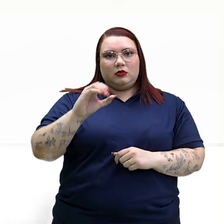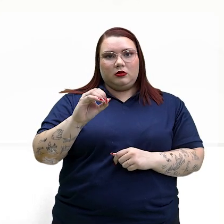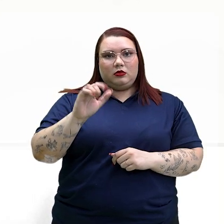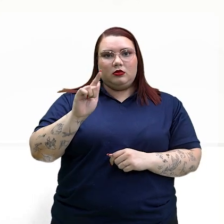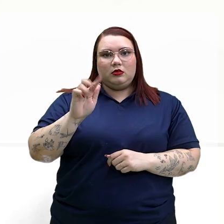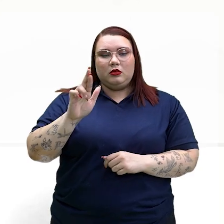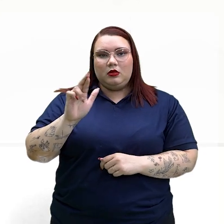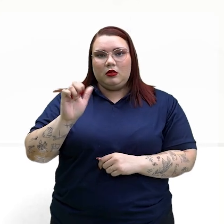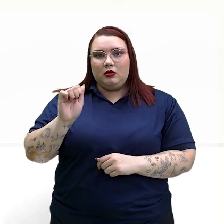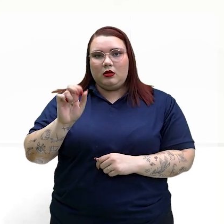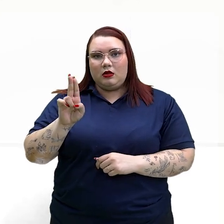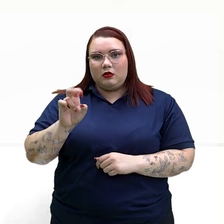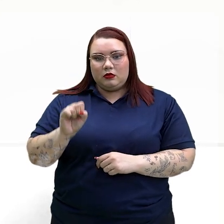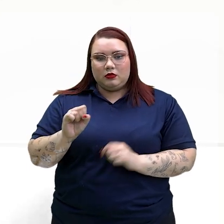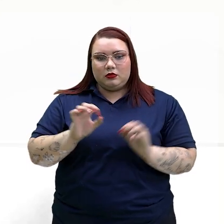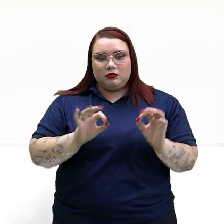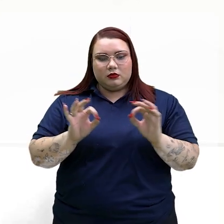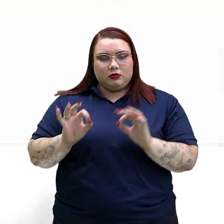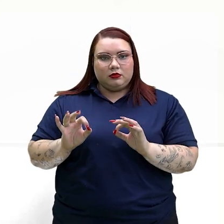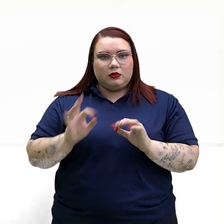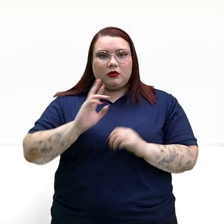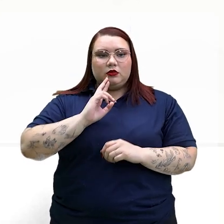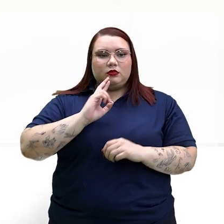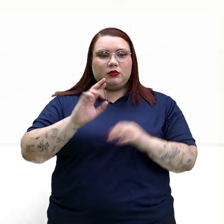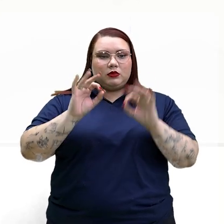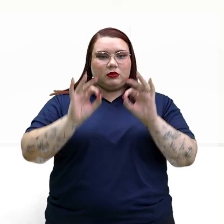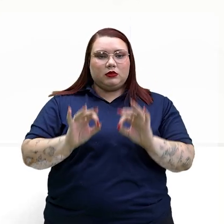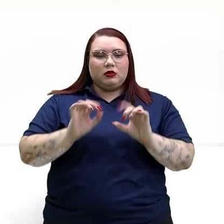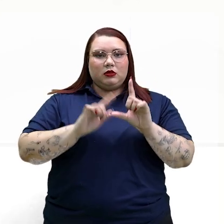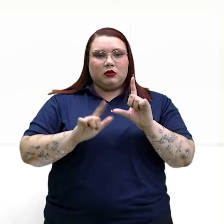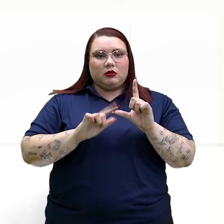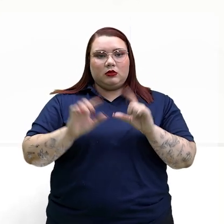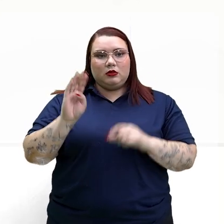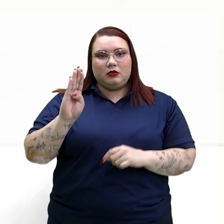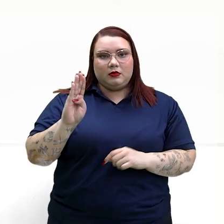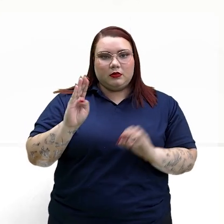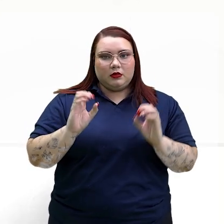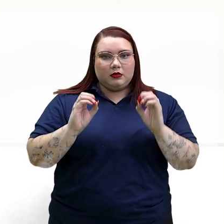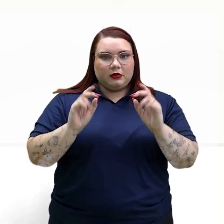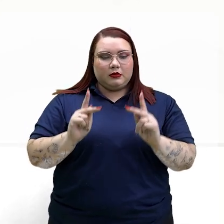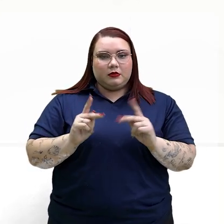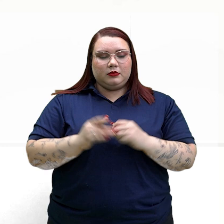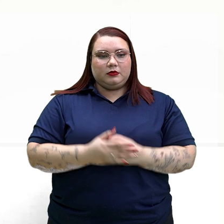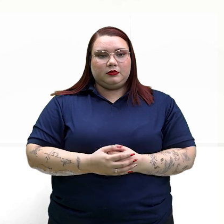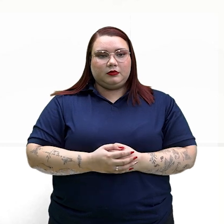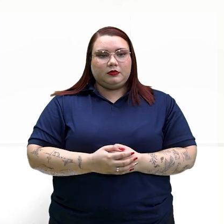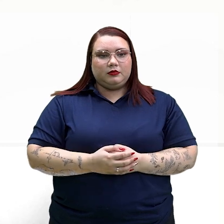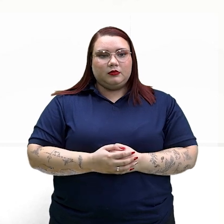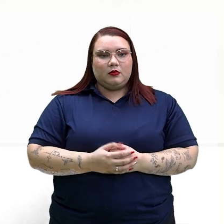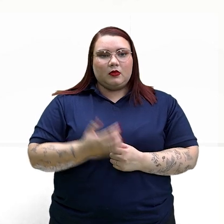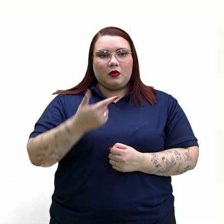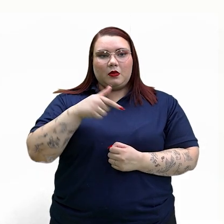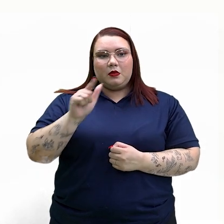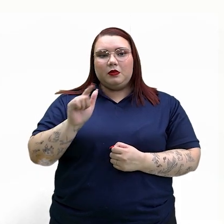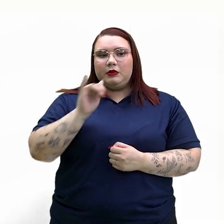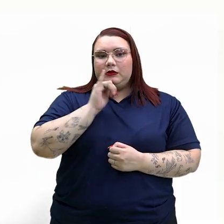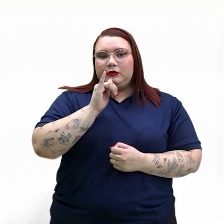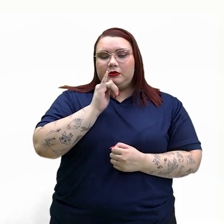120 graus. A resposta correta, letra B. Tudo bem? Vamos a mais um